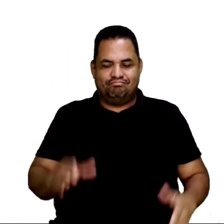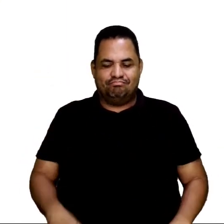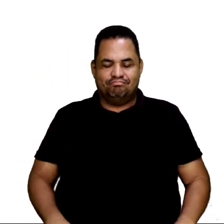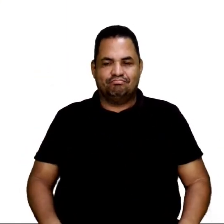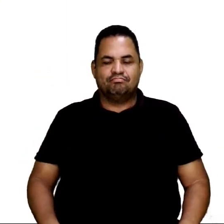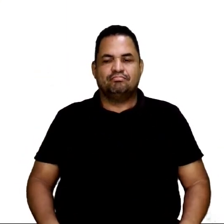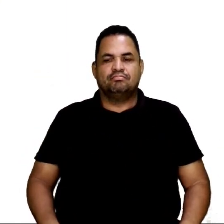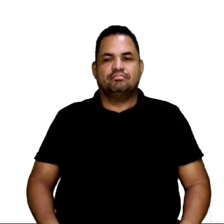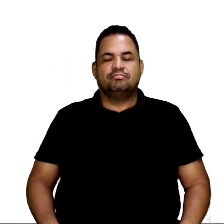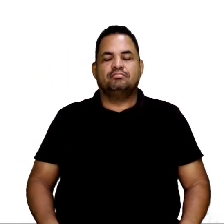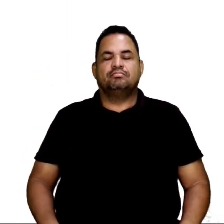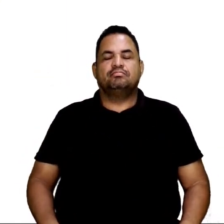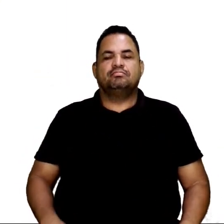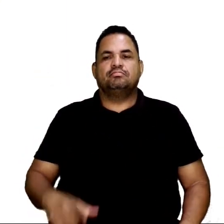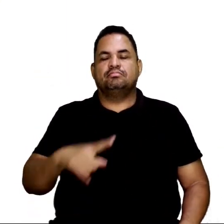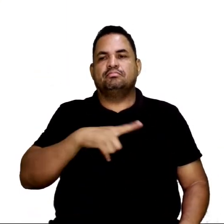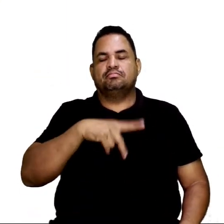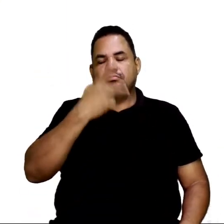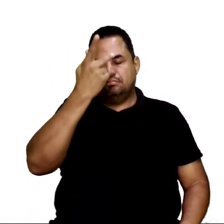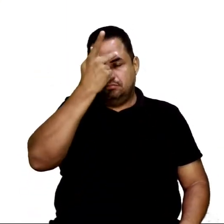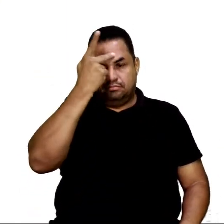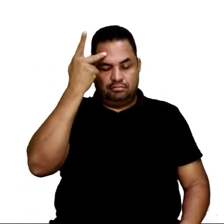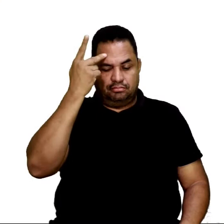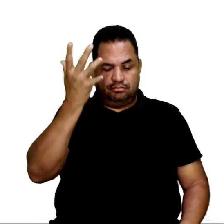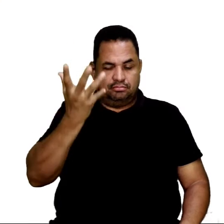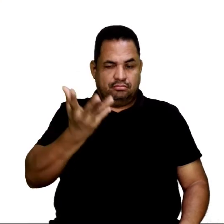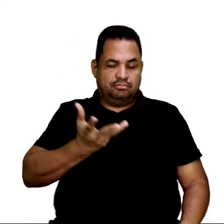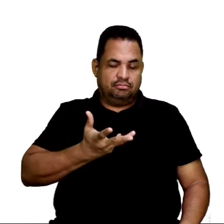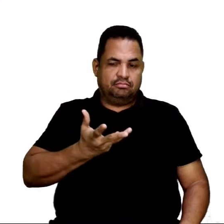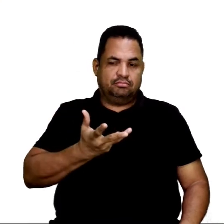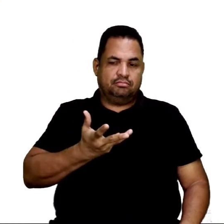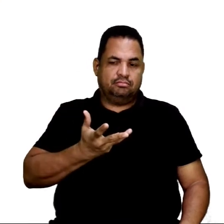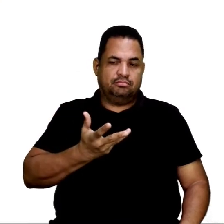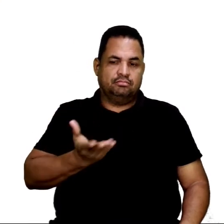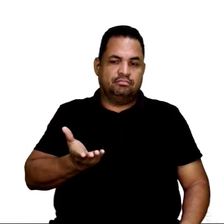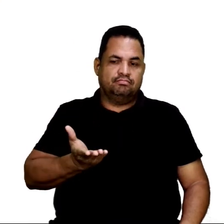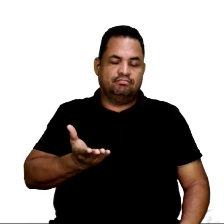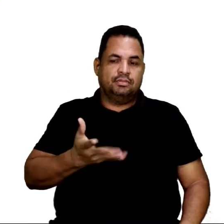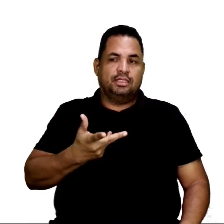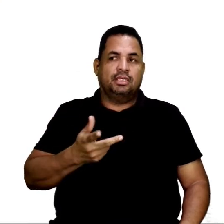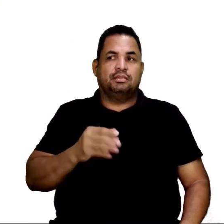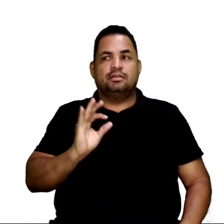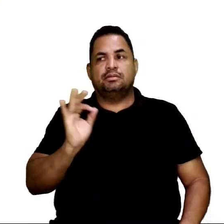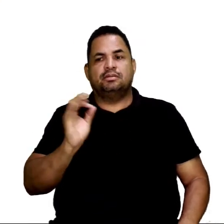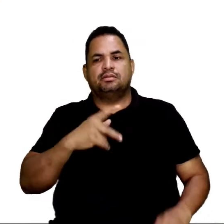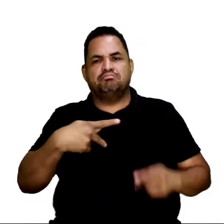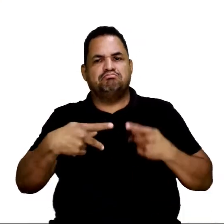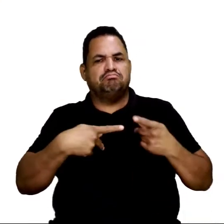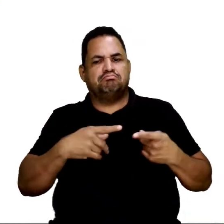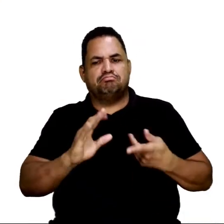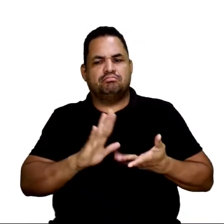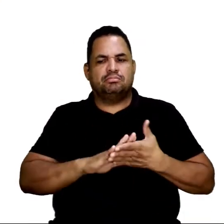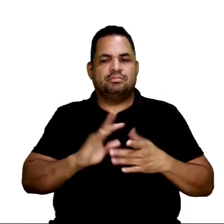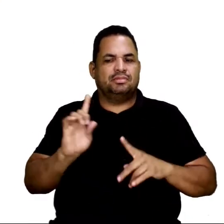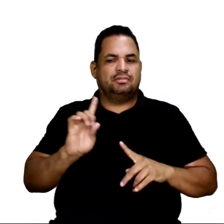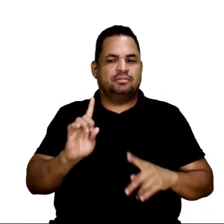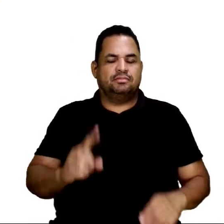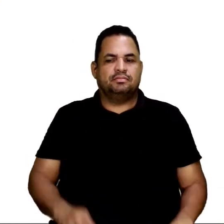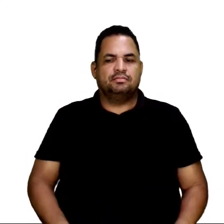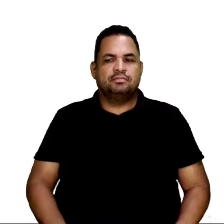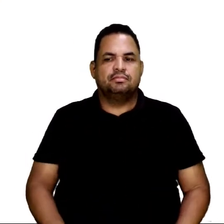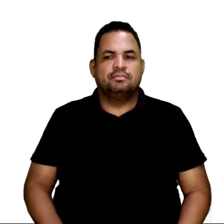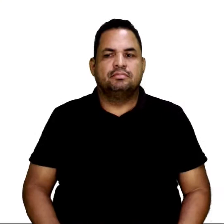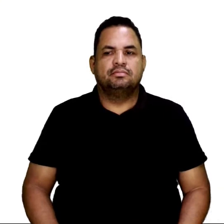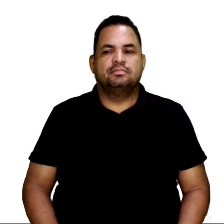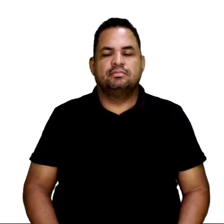Mas existem pessoas que querem, né? Ah, porque não planejou bem, porque... Gente, não é assim. Você